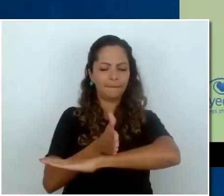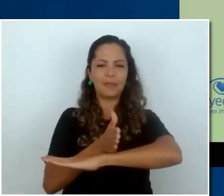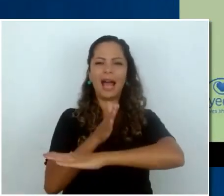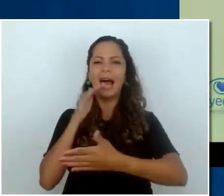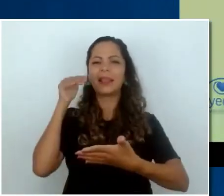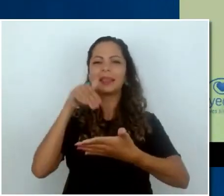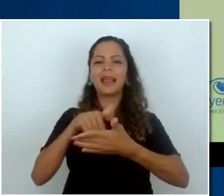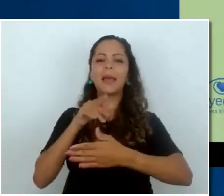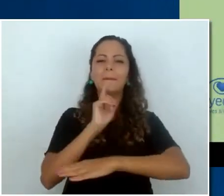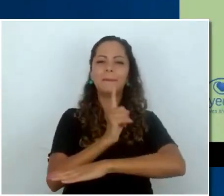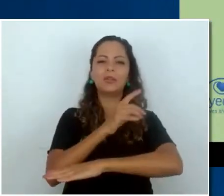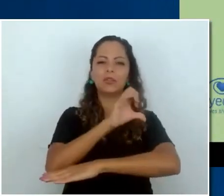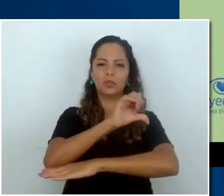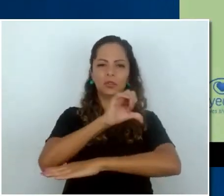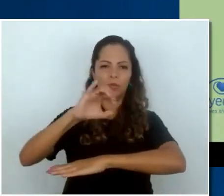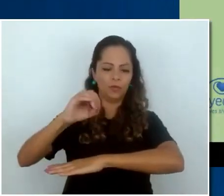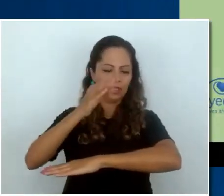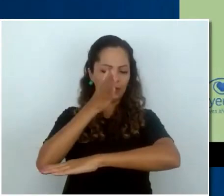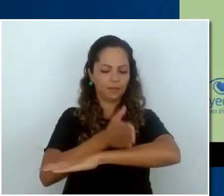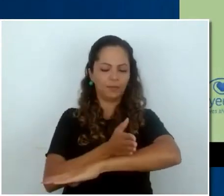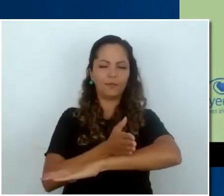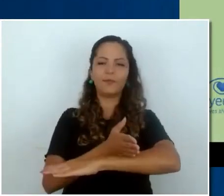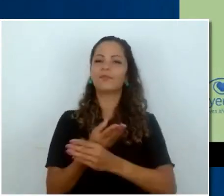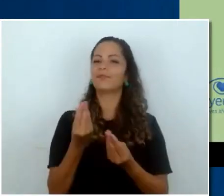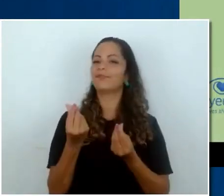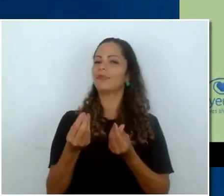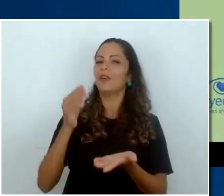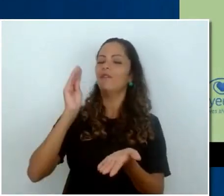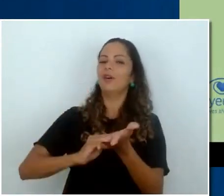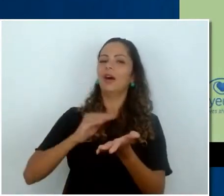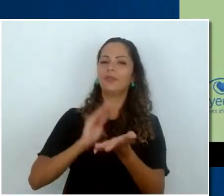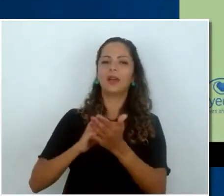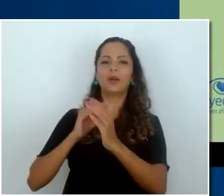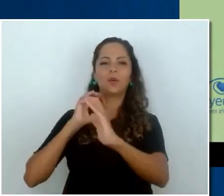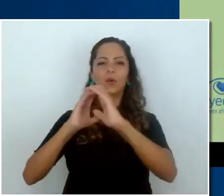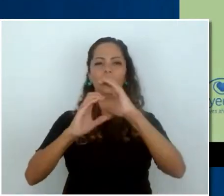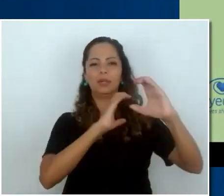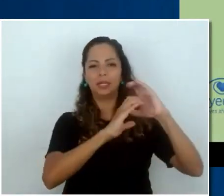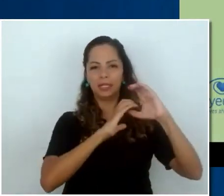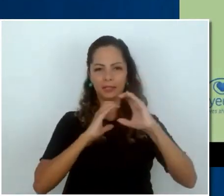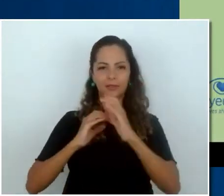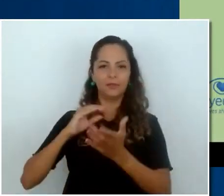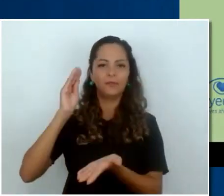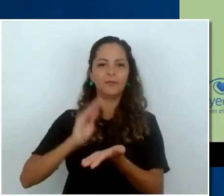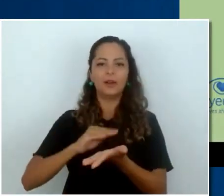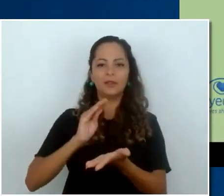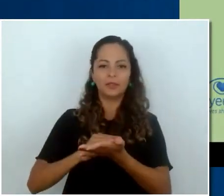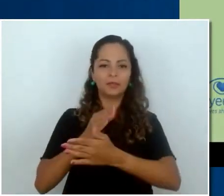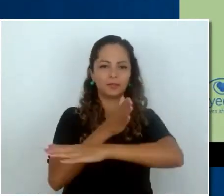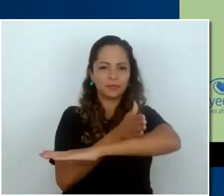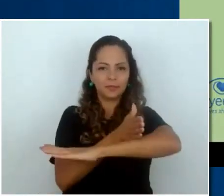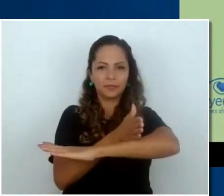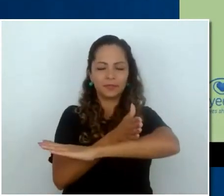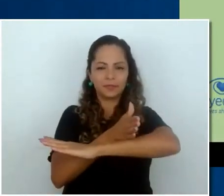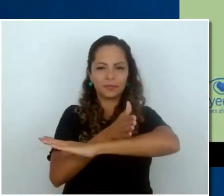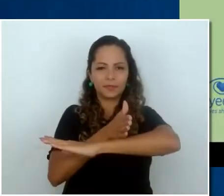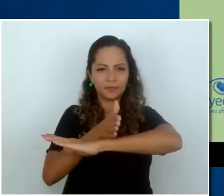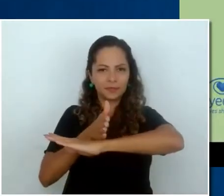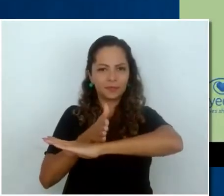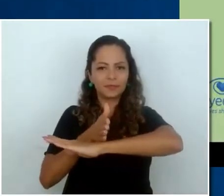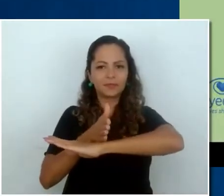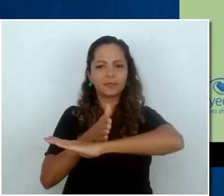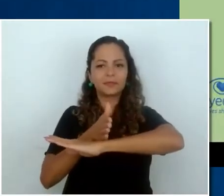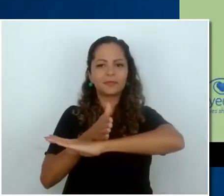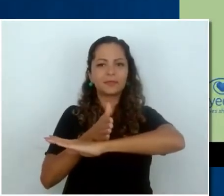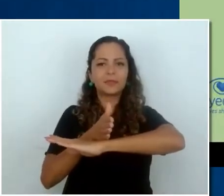de comunicação, ausência de interação social. A partir do DSM-4, ele passou a ser definido como perda